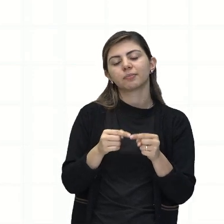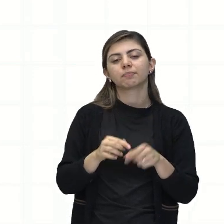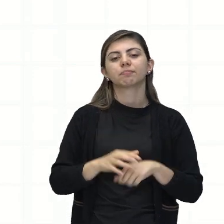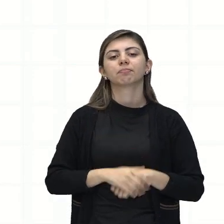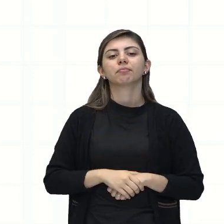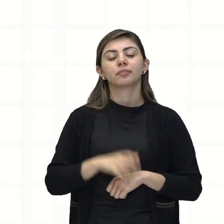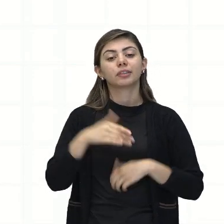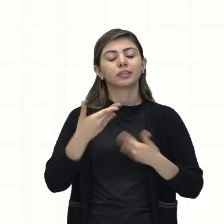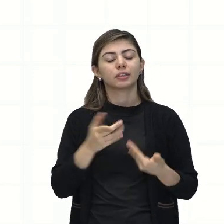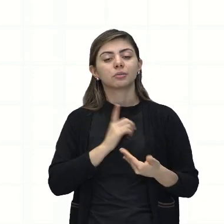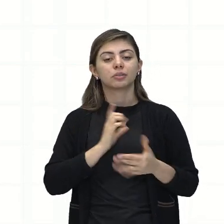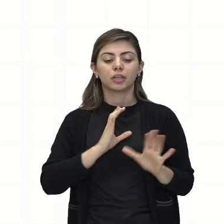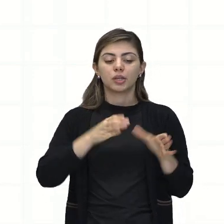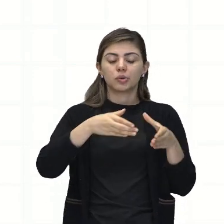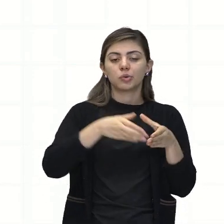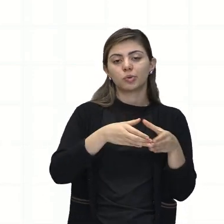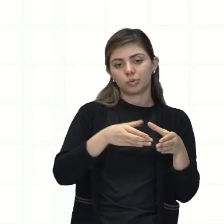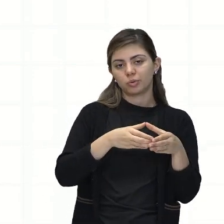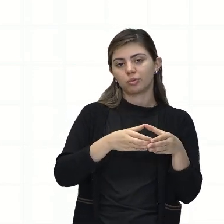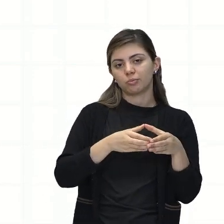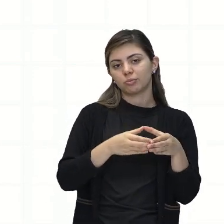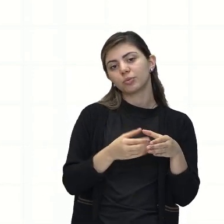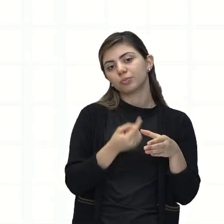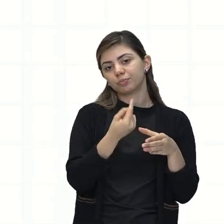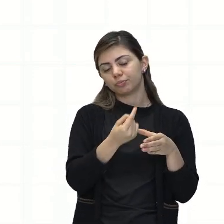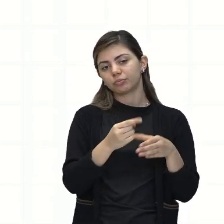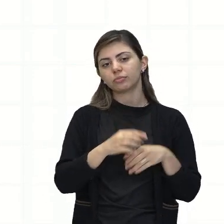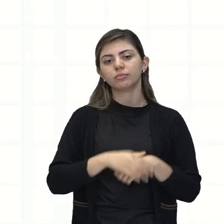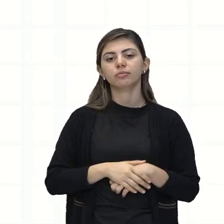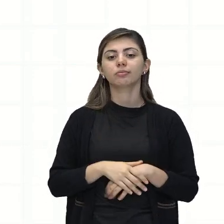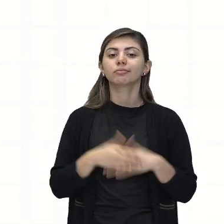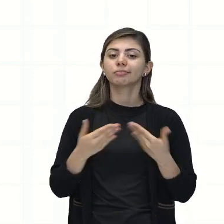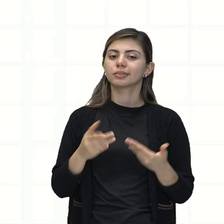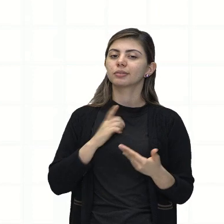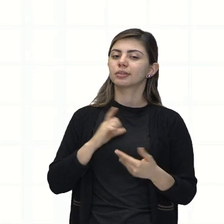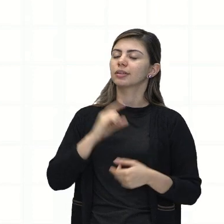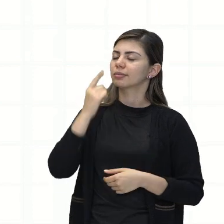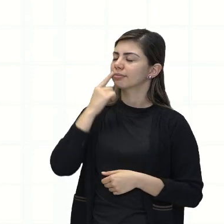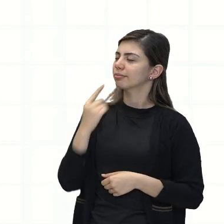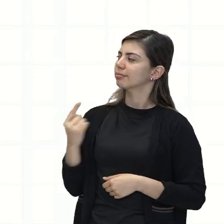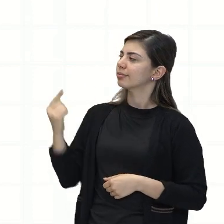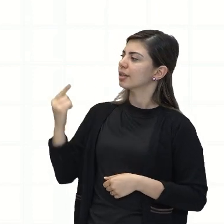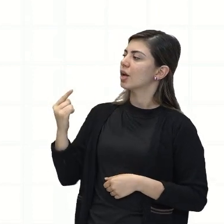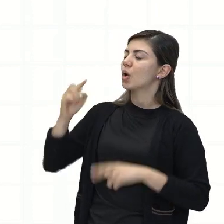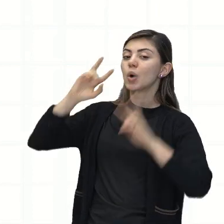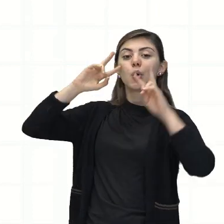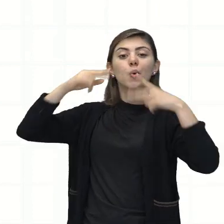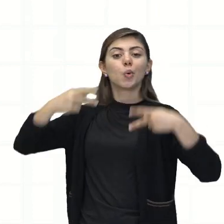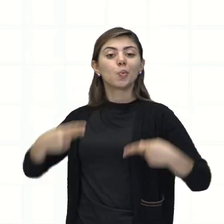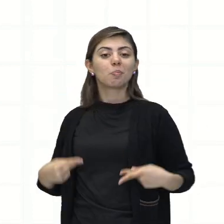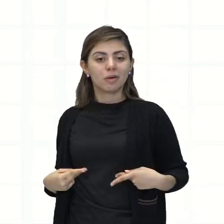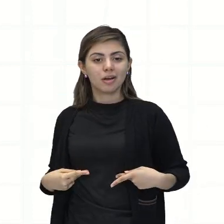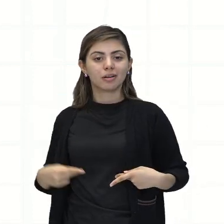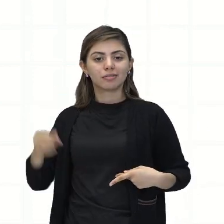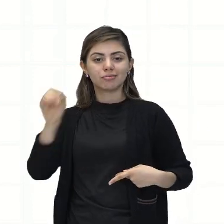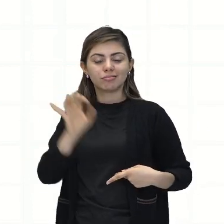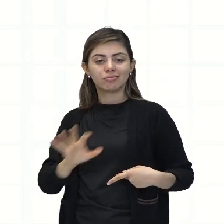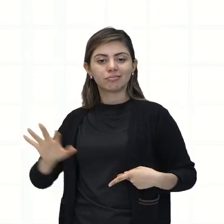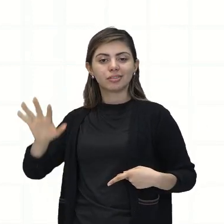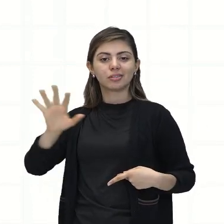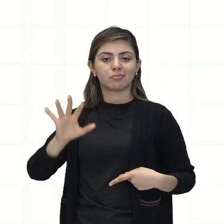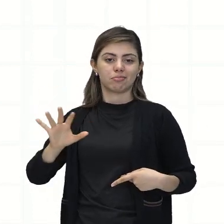classificação biológica. E aqui nós temos nós, seres humanos, né? Nós temos aqui a imagem de